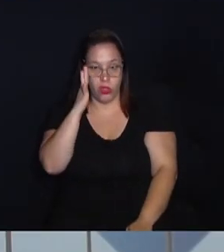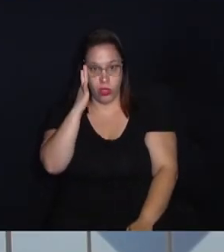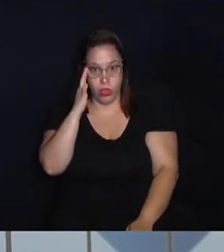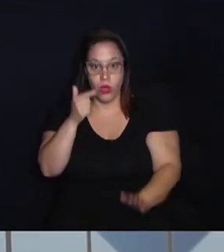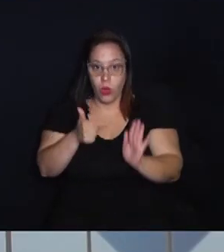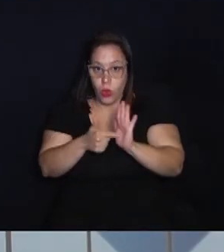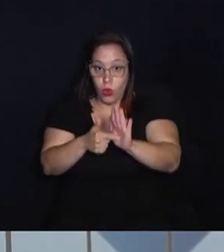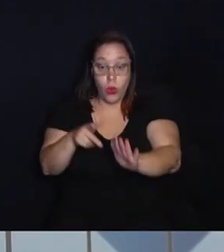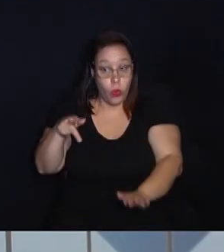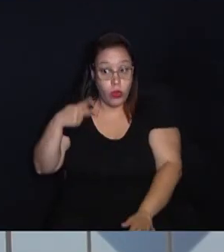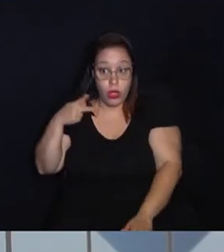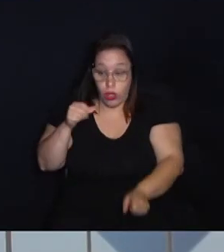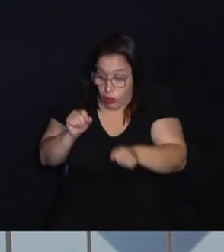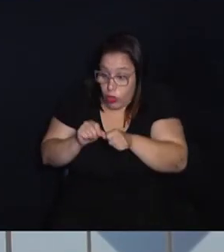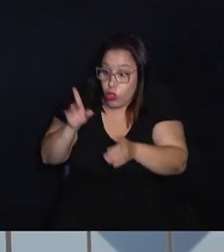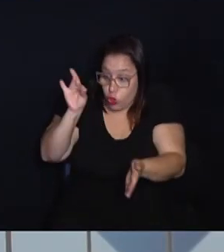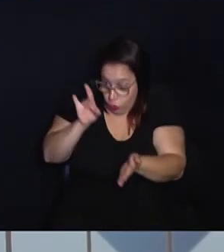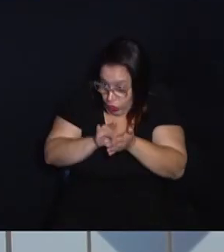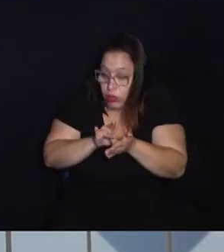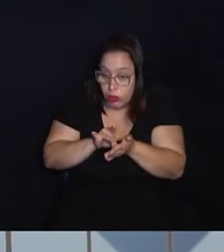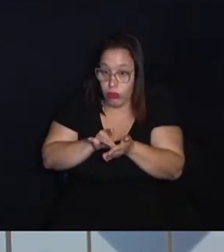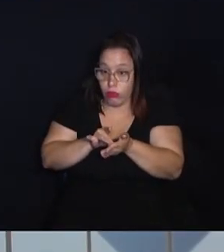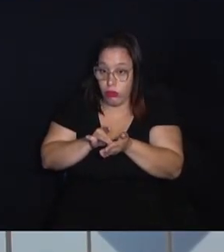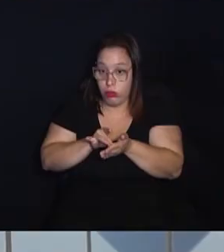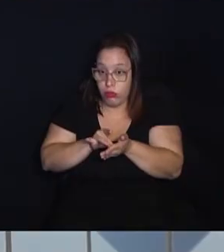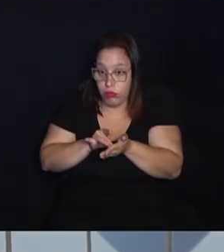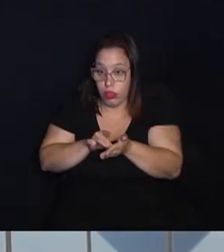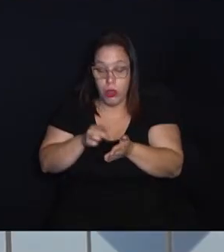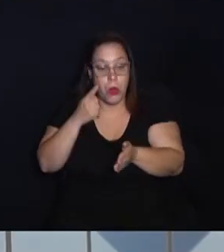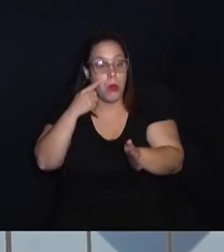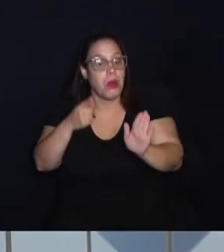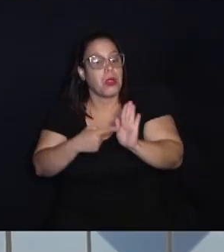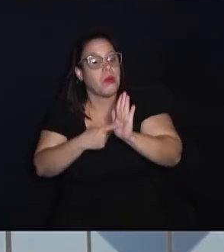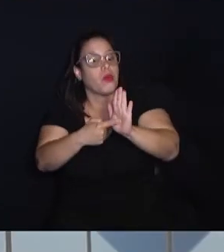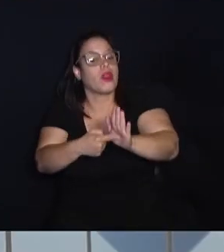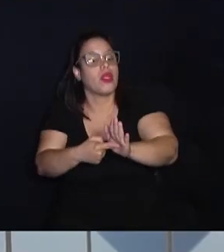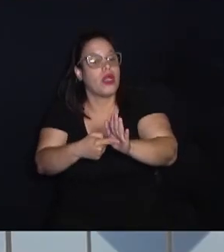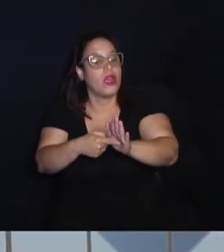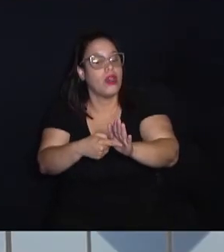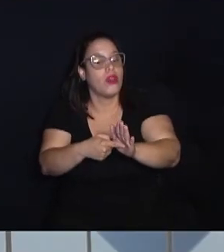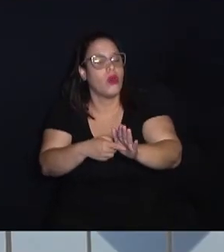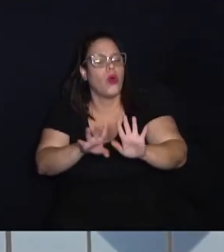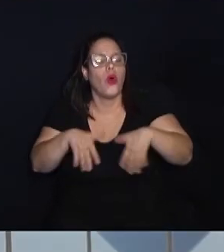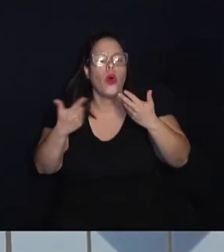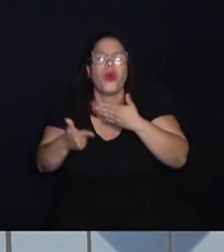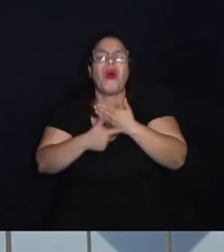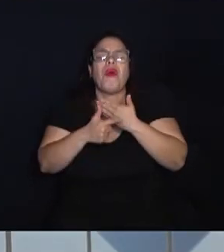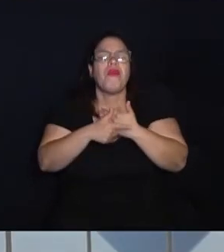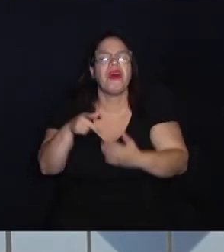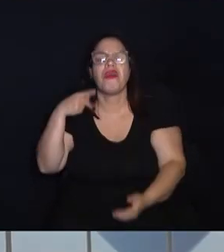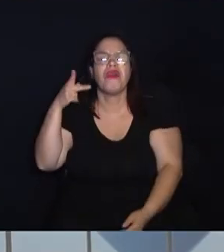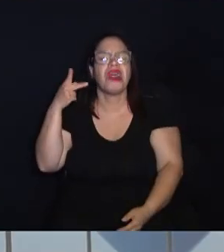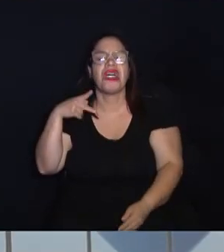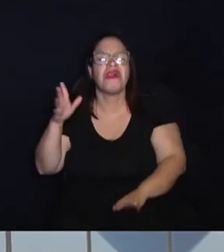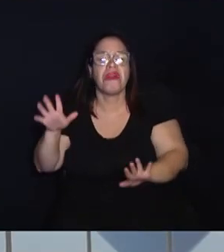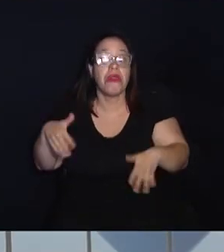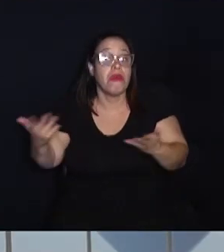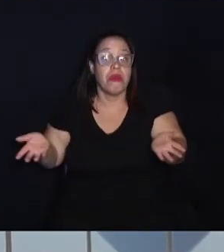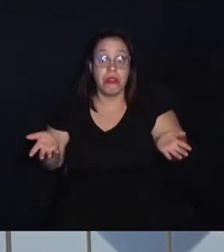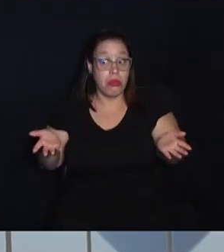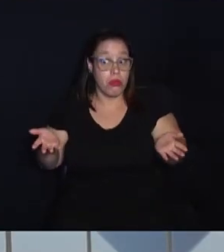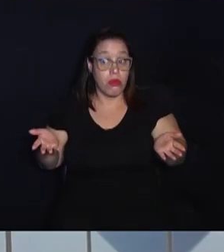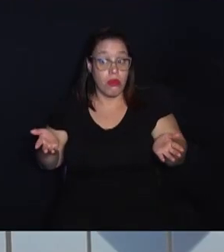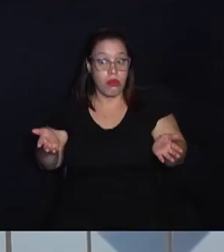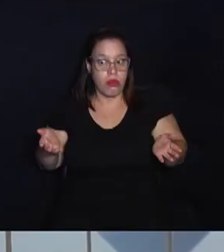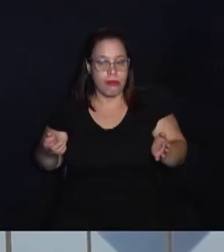mostrar o que o vereador está fazendo no mandato, mas mostrar para a cidade qual é o papel do vereador. Então esses esforços